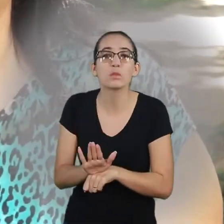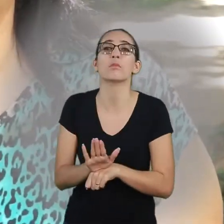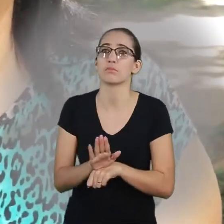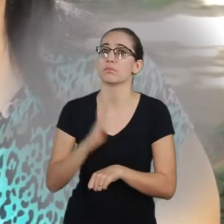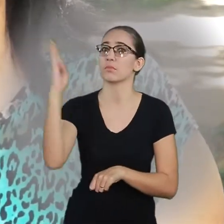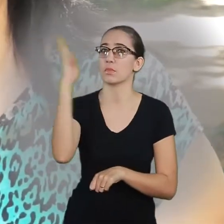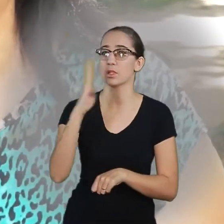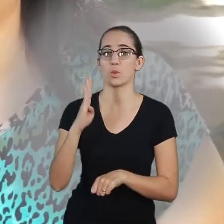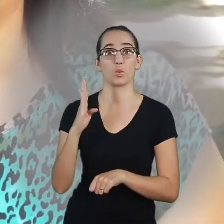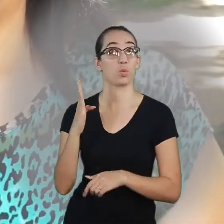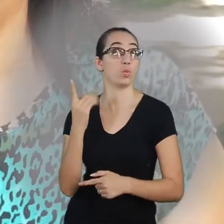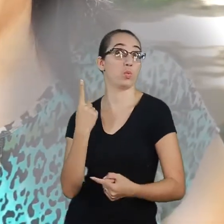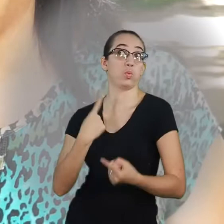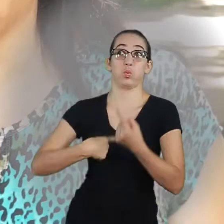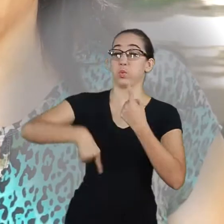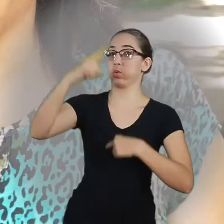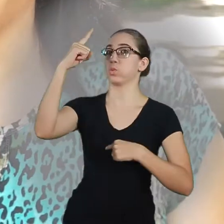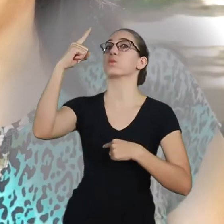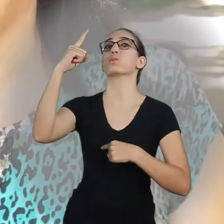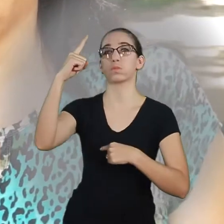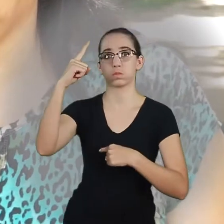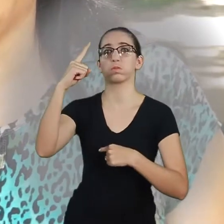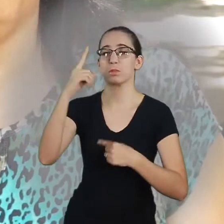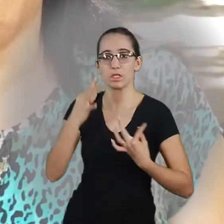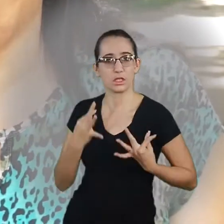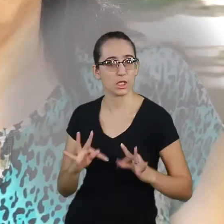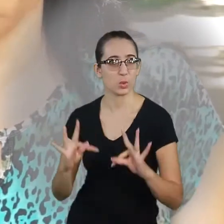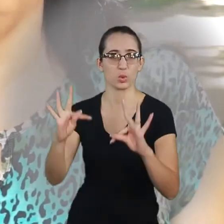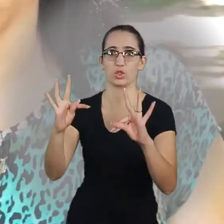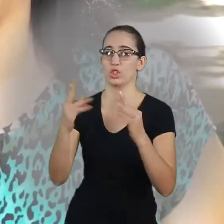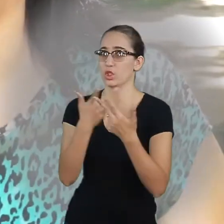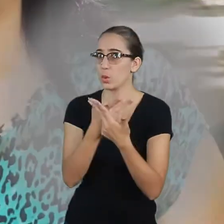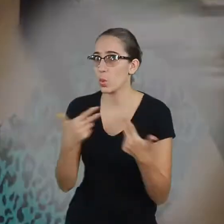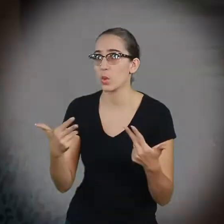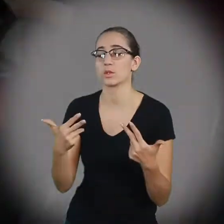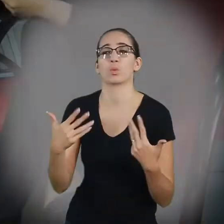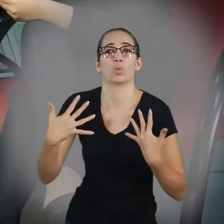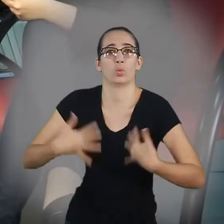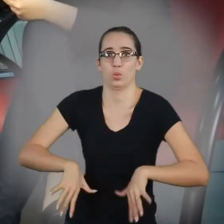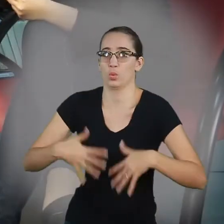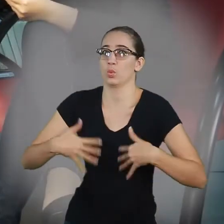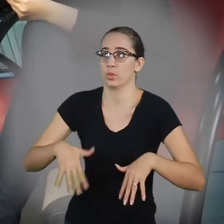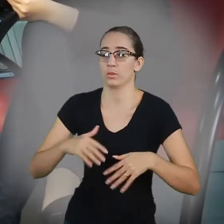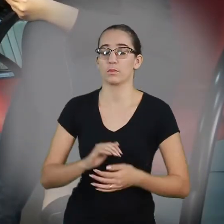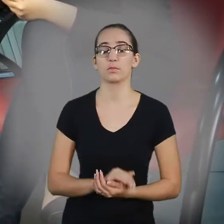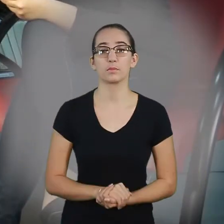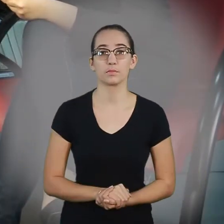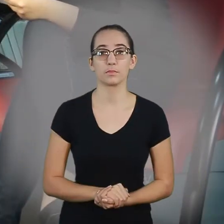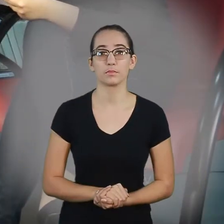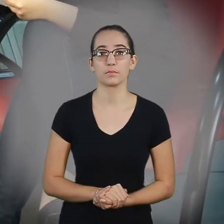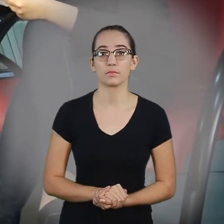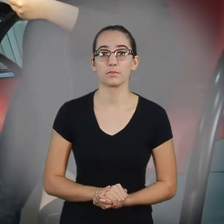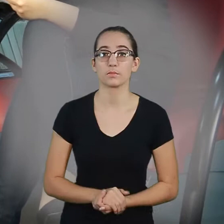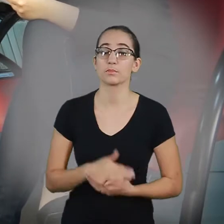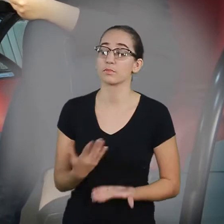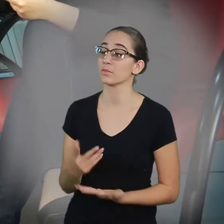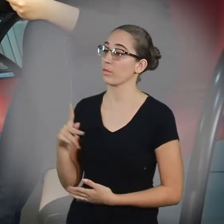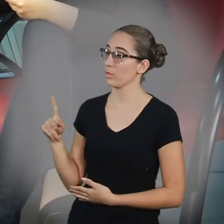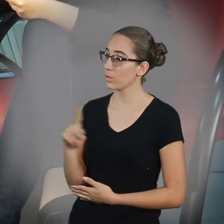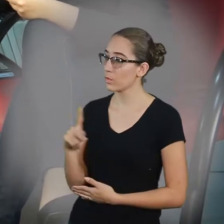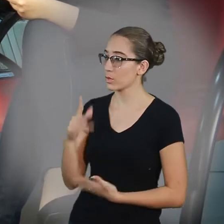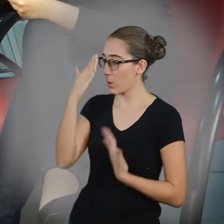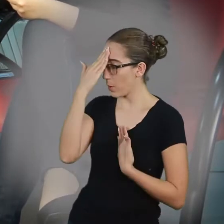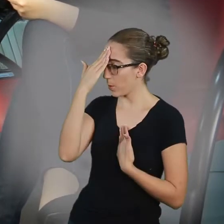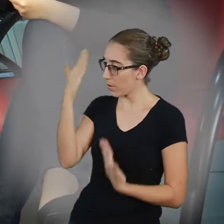baita num salto, né? Na tecnologia, no avanço da tecnologia. Professor, em primeiro lugar, muito obrigada por nos conceder